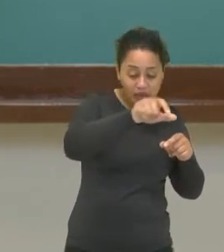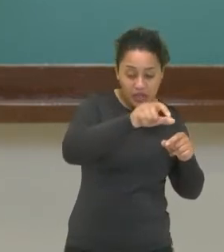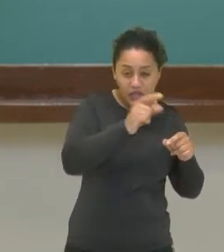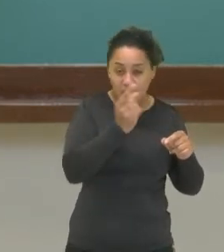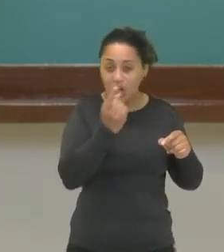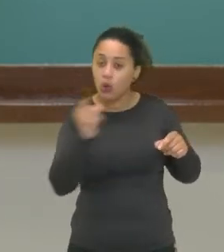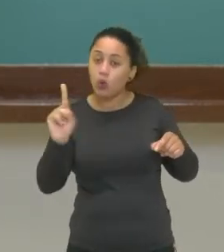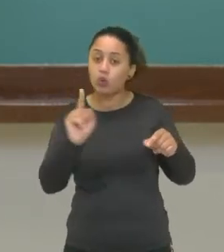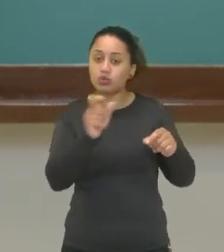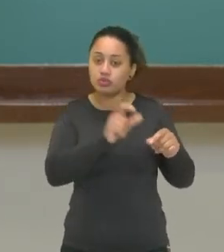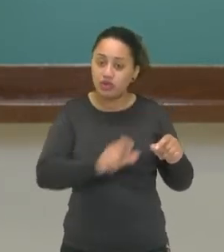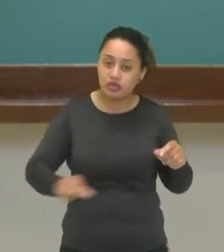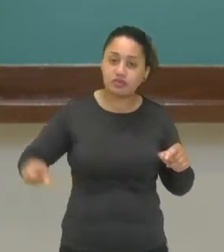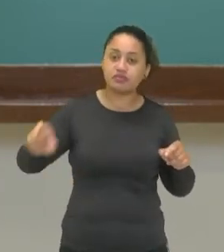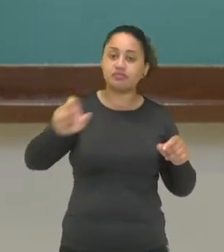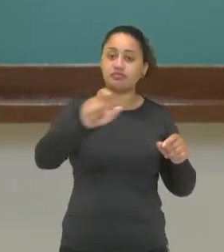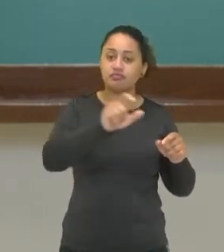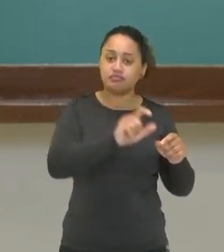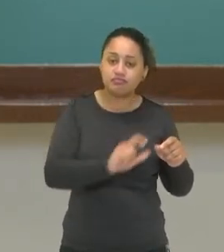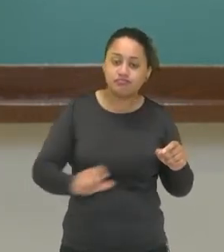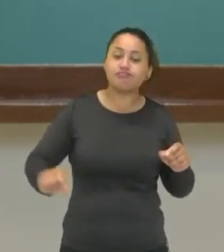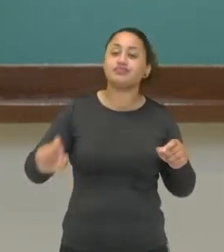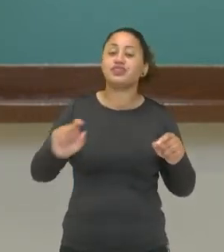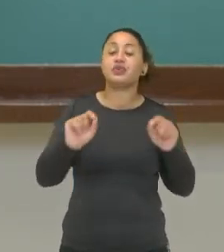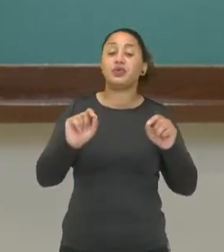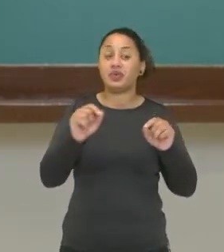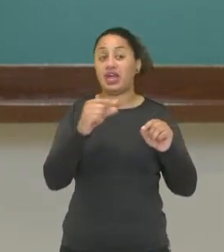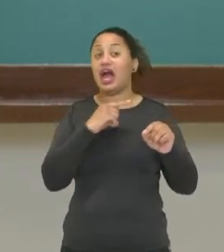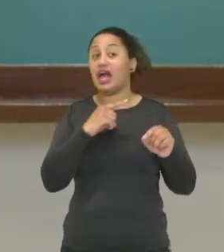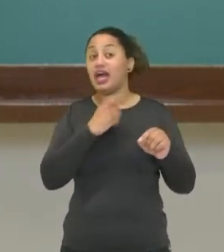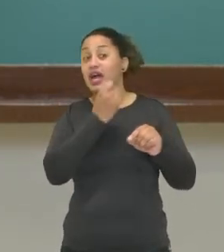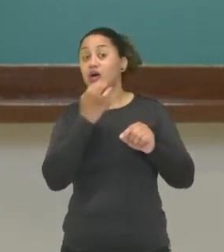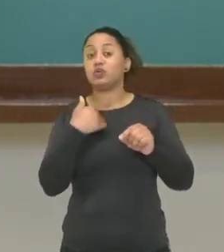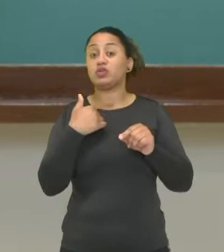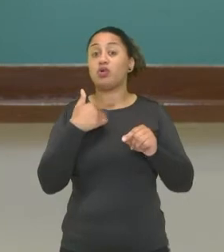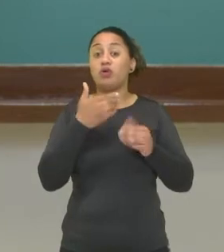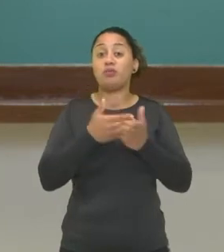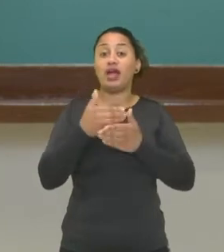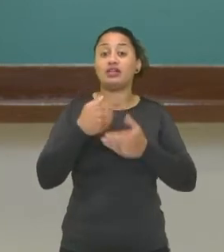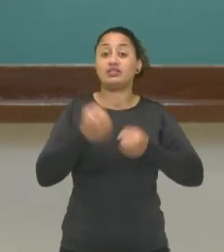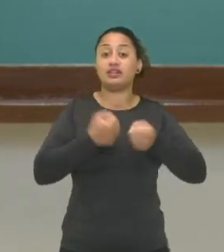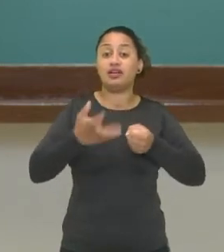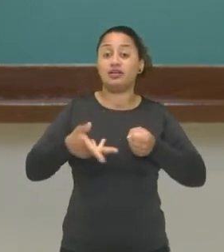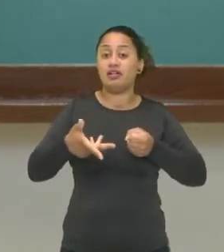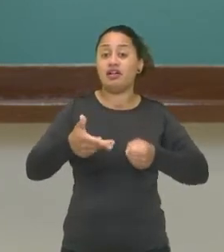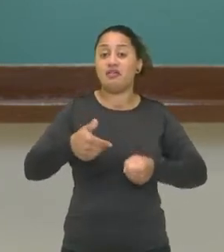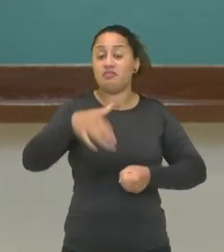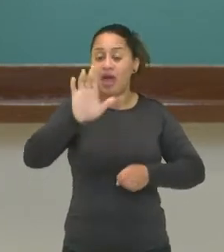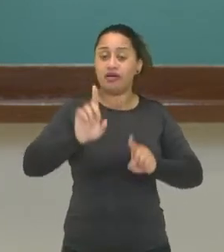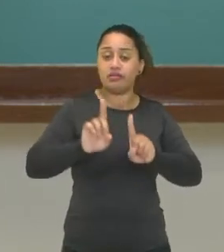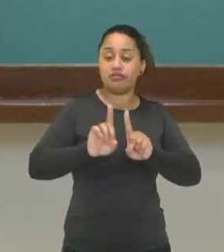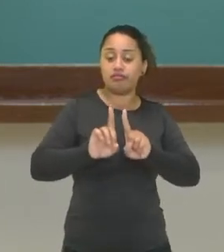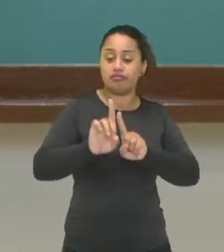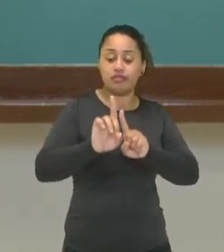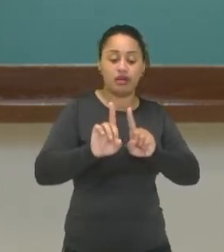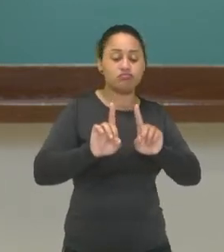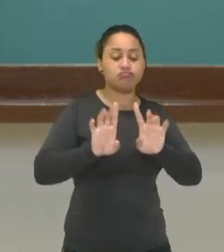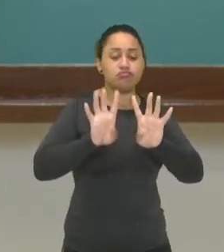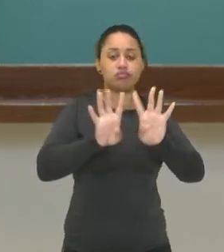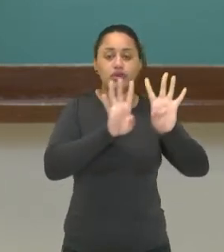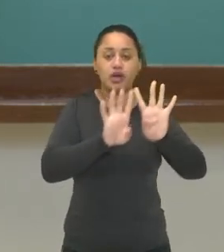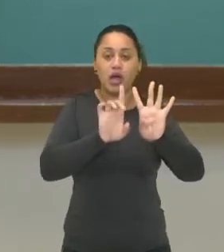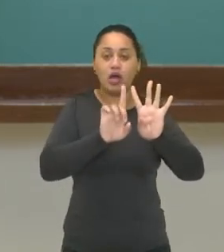última volta, nas 2 últimas voltas, é que os atletas começam a aumentar o ritmo, aumentar a